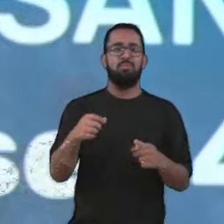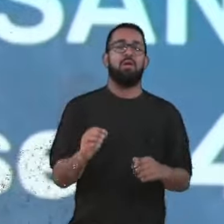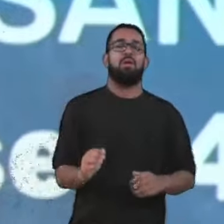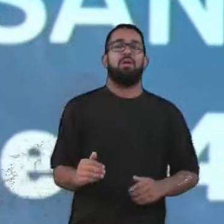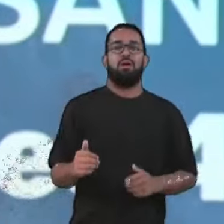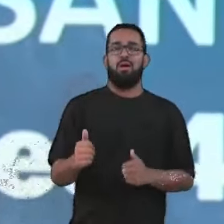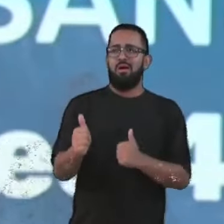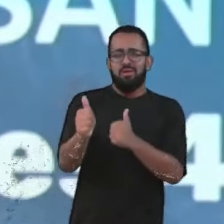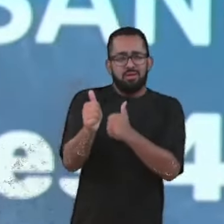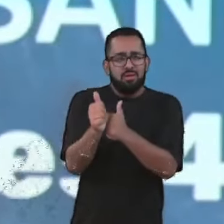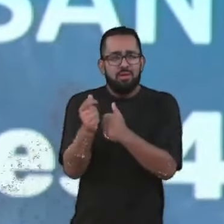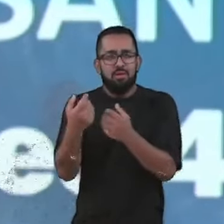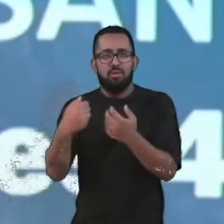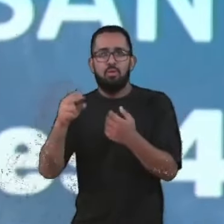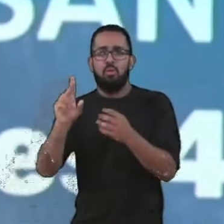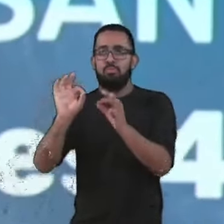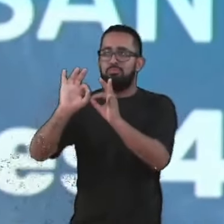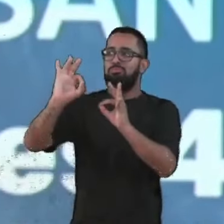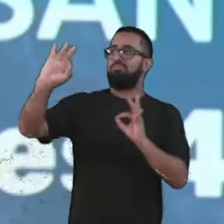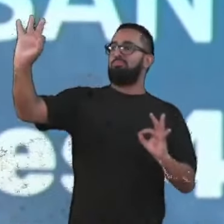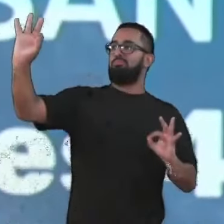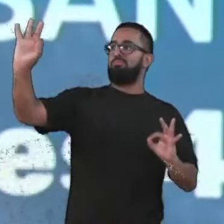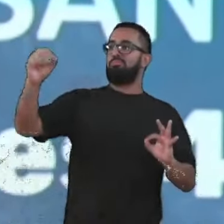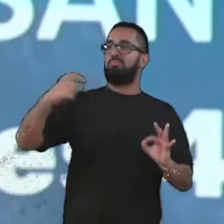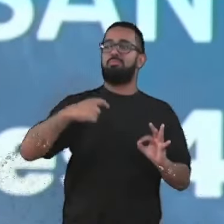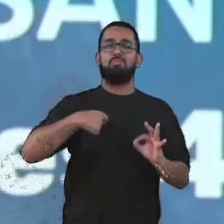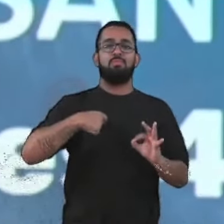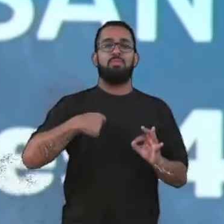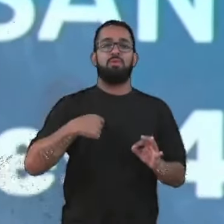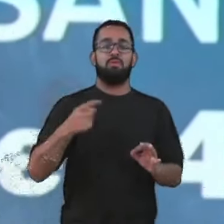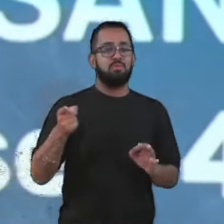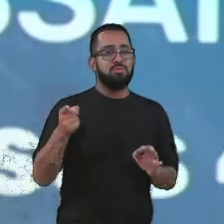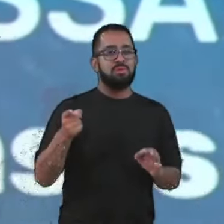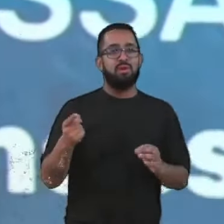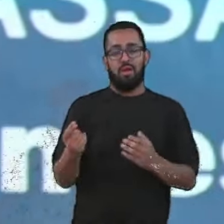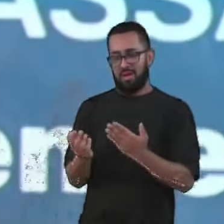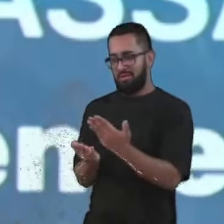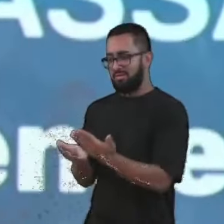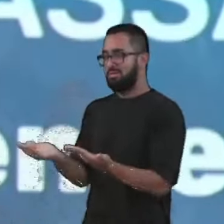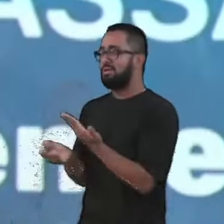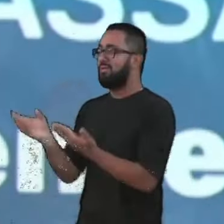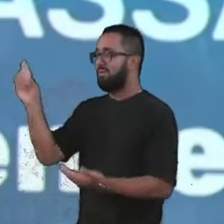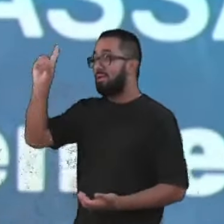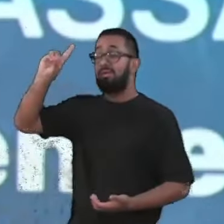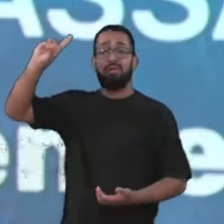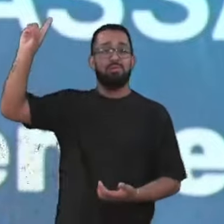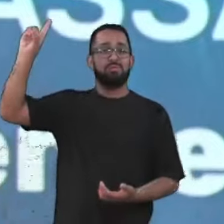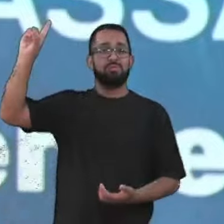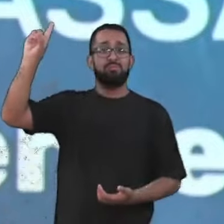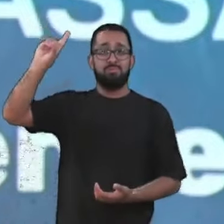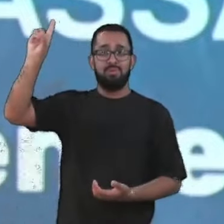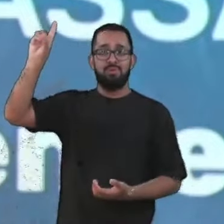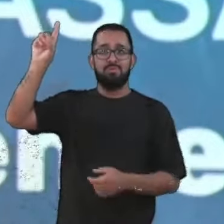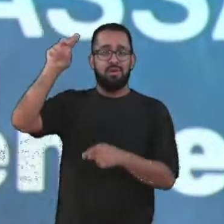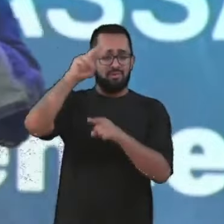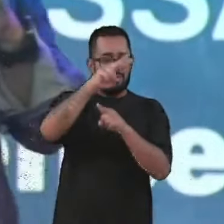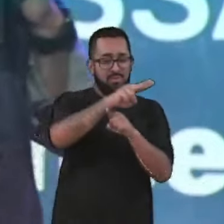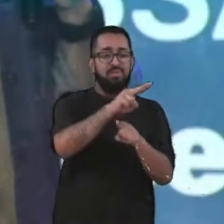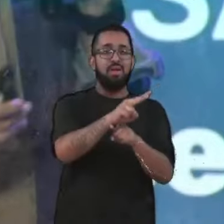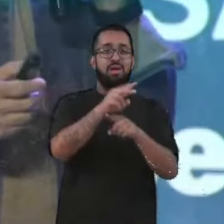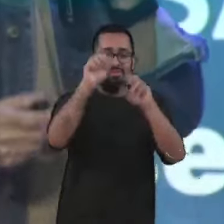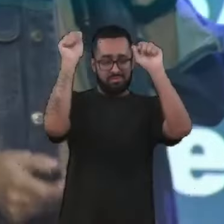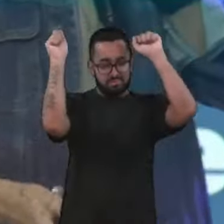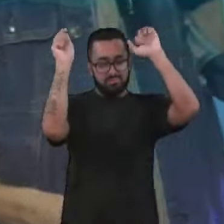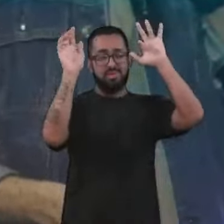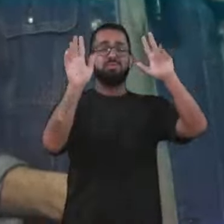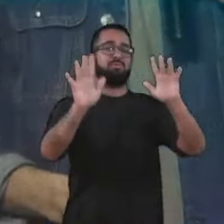todas as coisas estão cooperando para o bem daqueles que amam a Deus. O Senhor não se esqueceu de nada, não tem nada